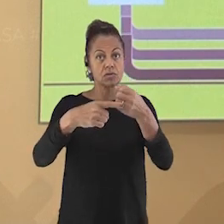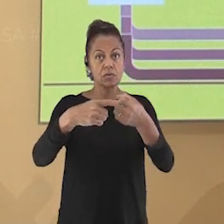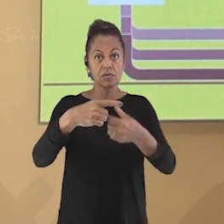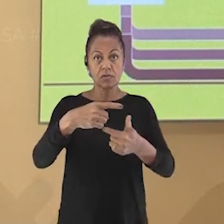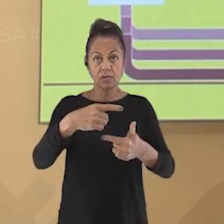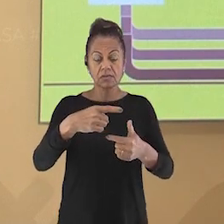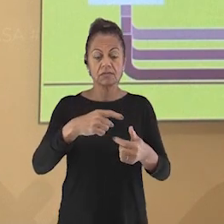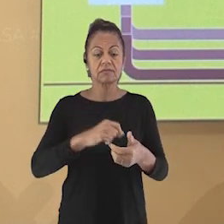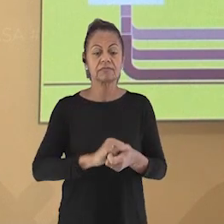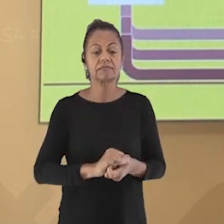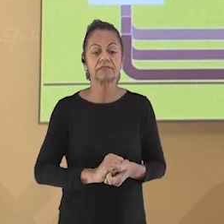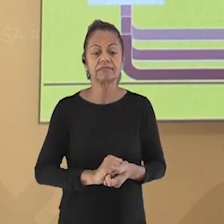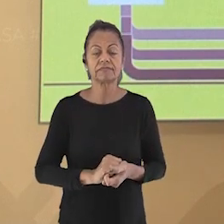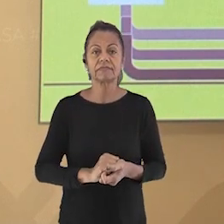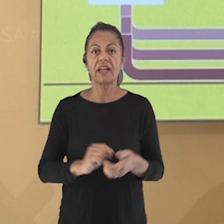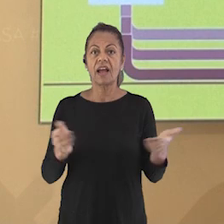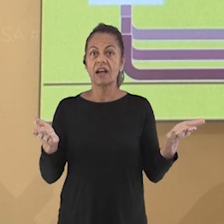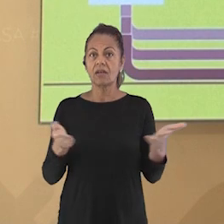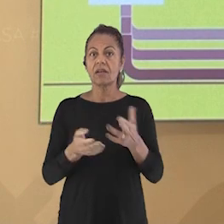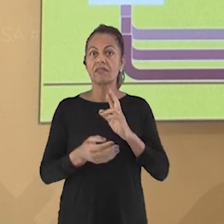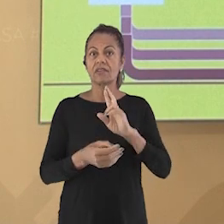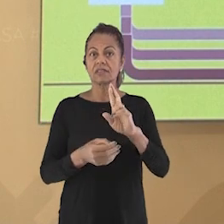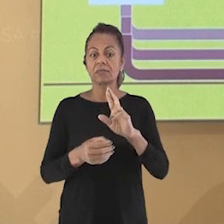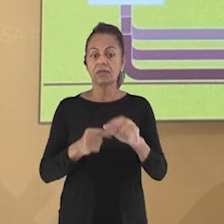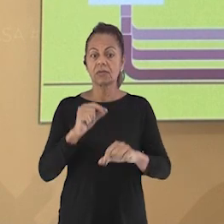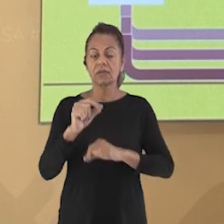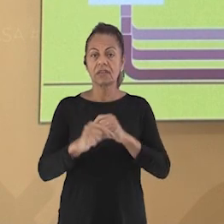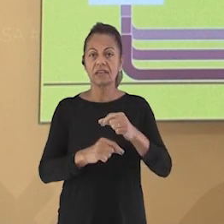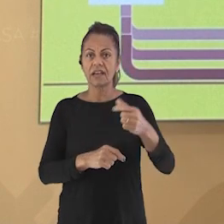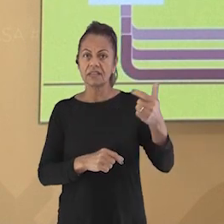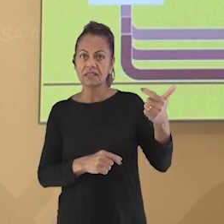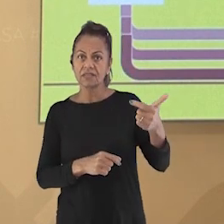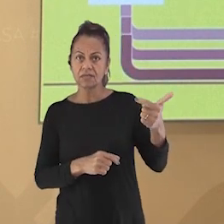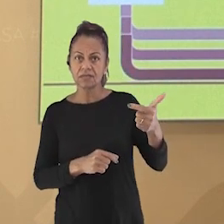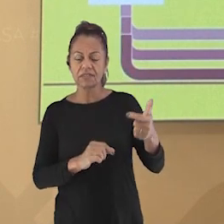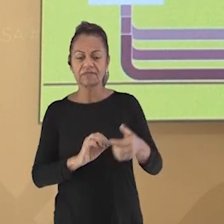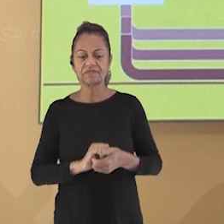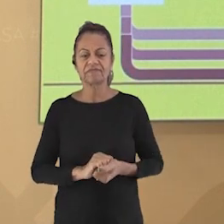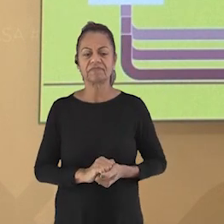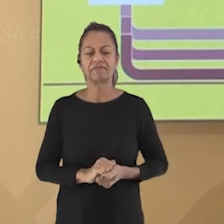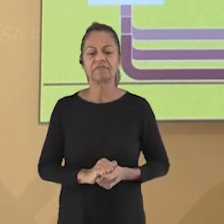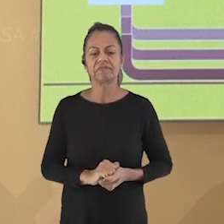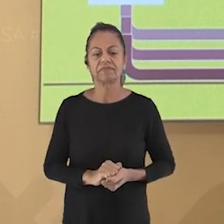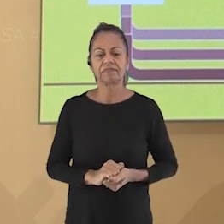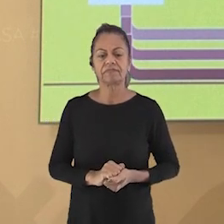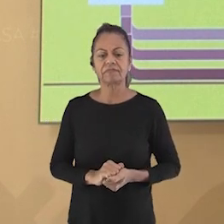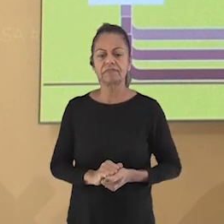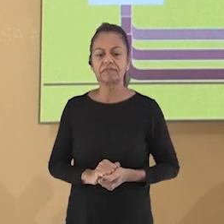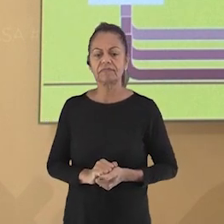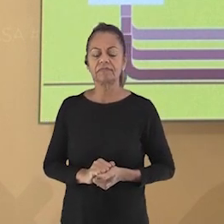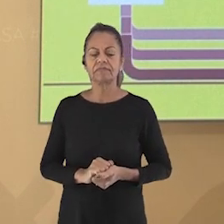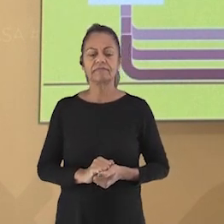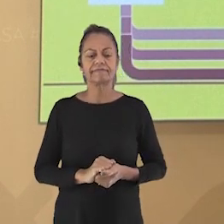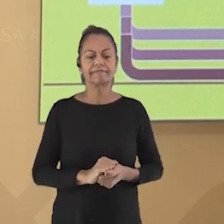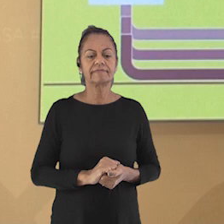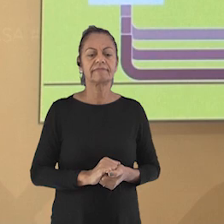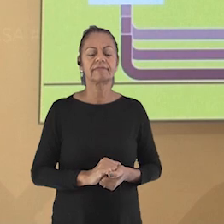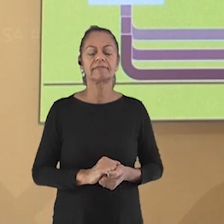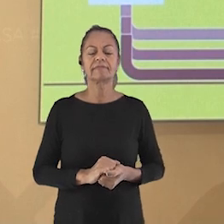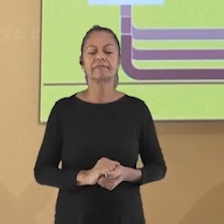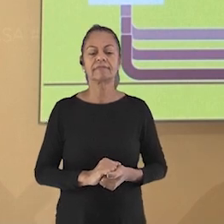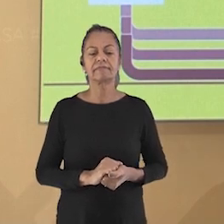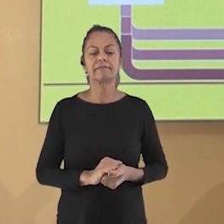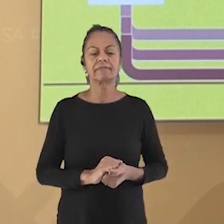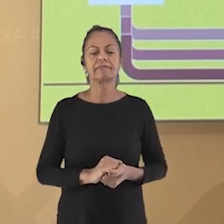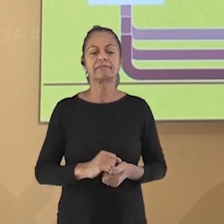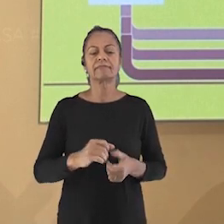8/12. Vamos corrigir agora a segunda alternativa? Bem, aqui nessa fração inicial,